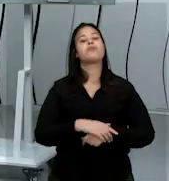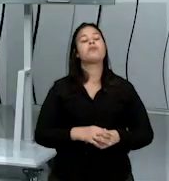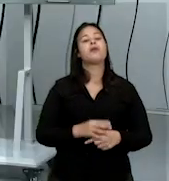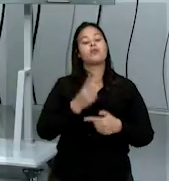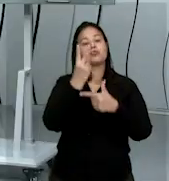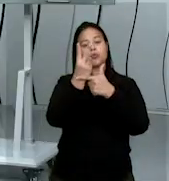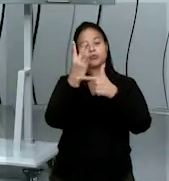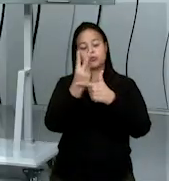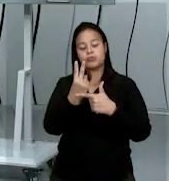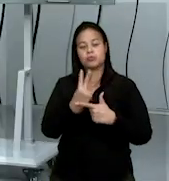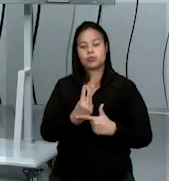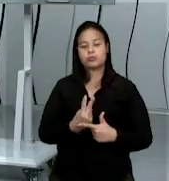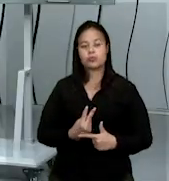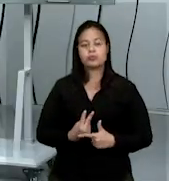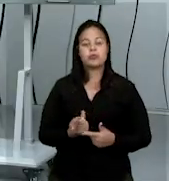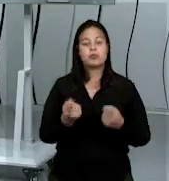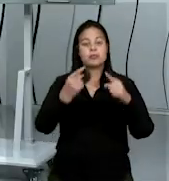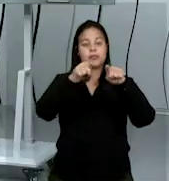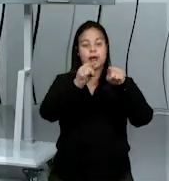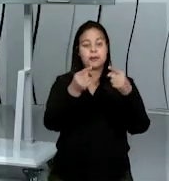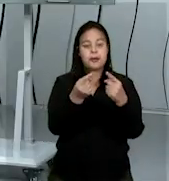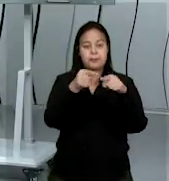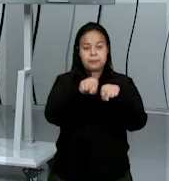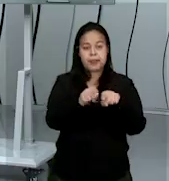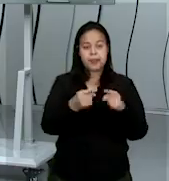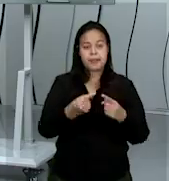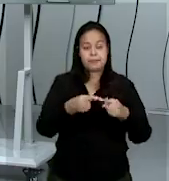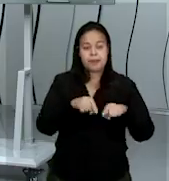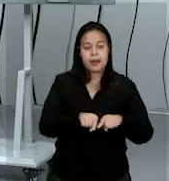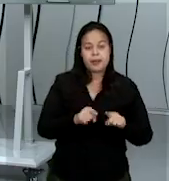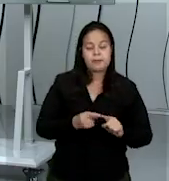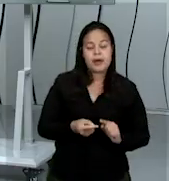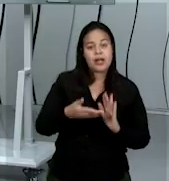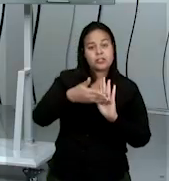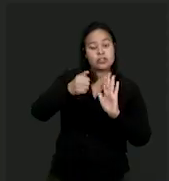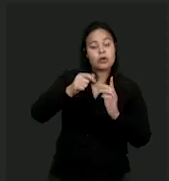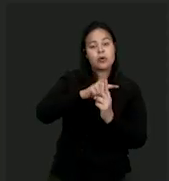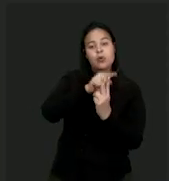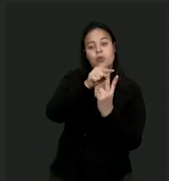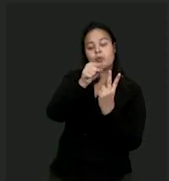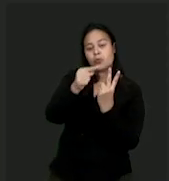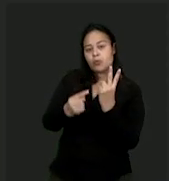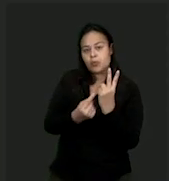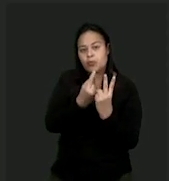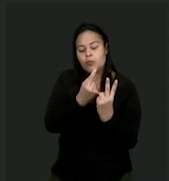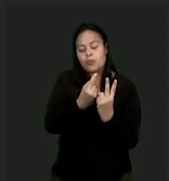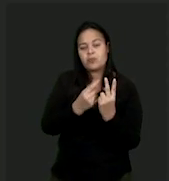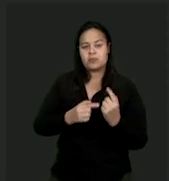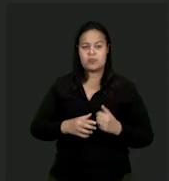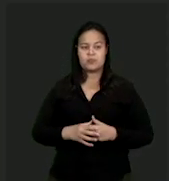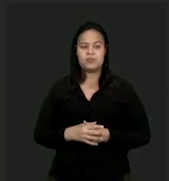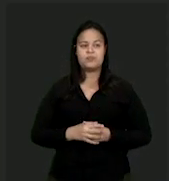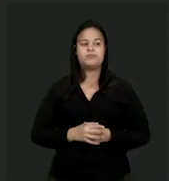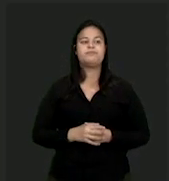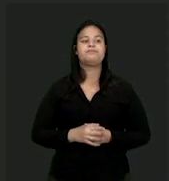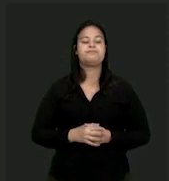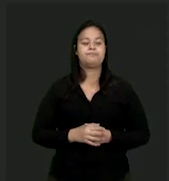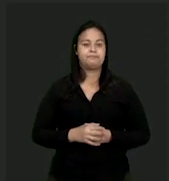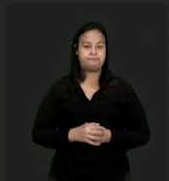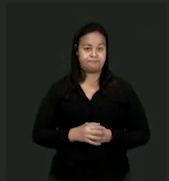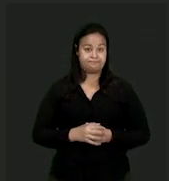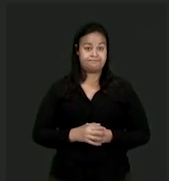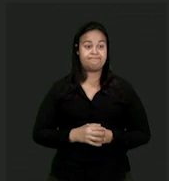2, né, números iguais, vai sair 1 da raiz. Então, aqui, ó, esses 2 vai tirar um